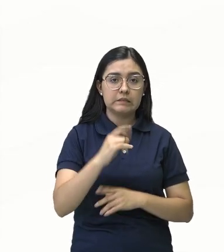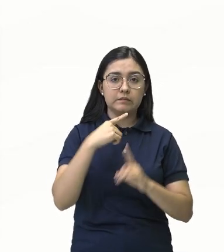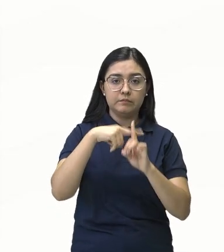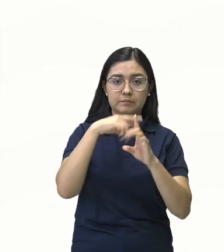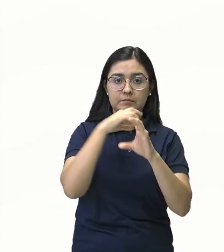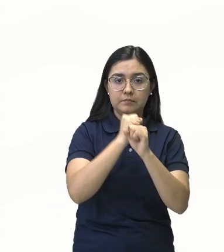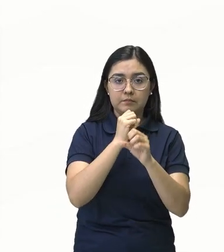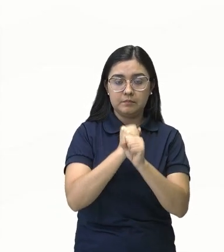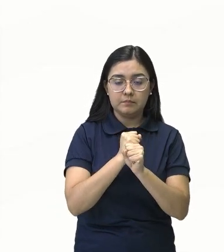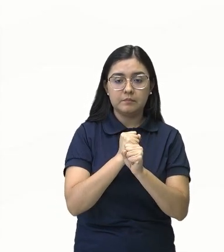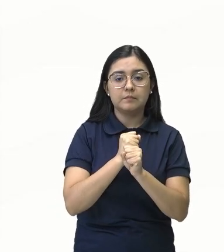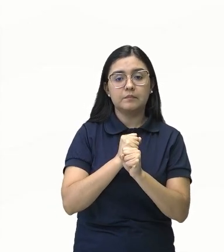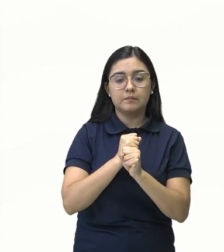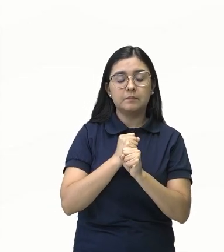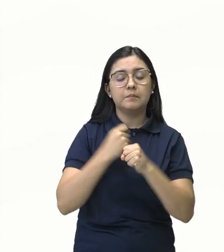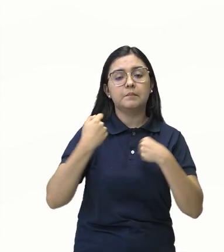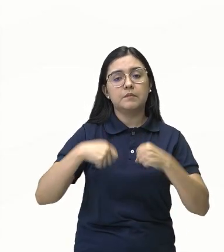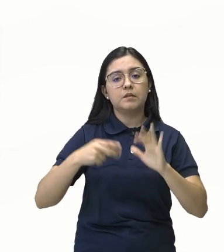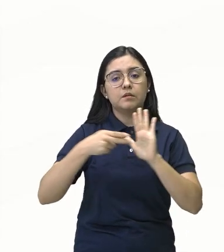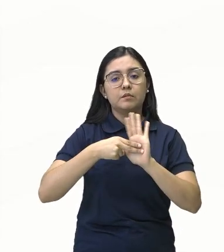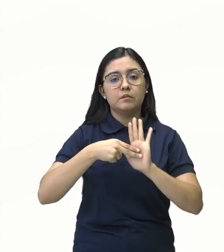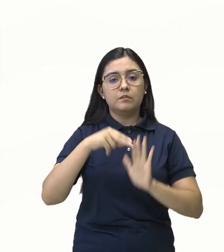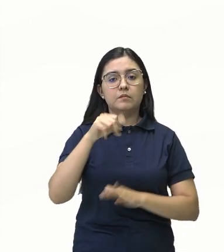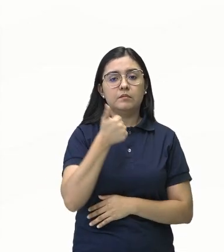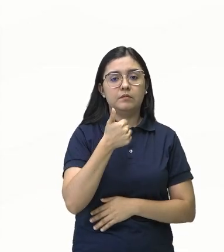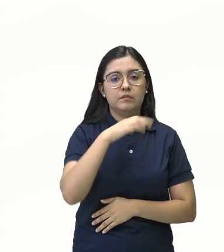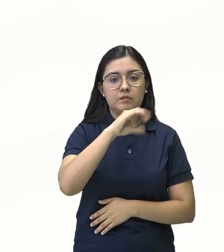somado, ele tem que chegar